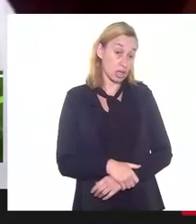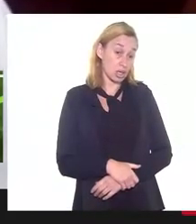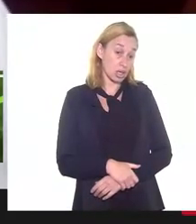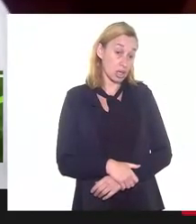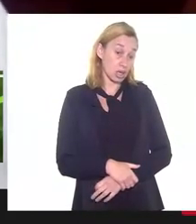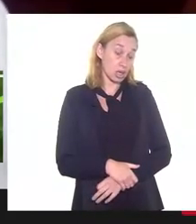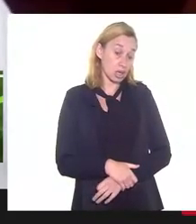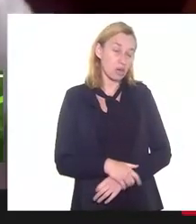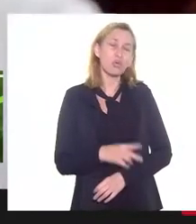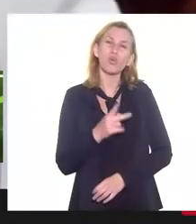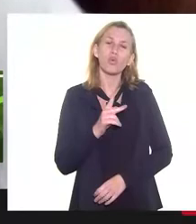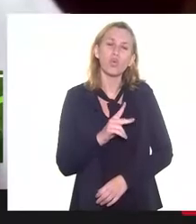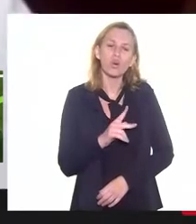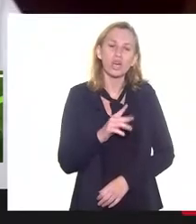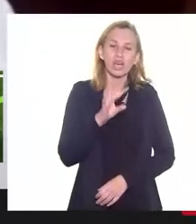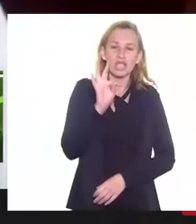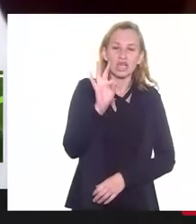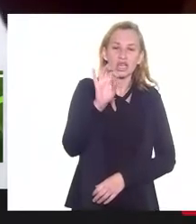como é que se fala?